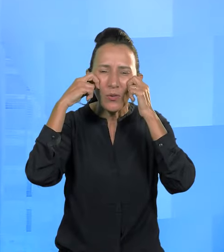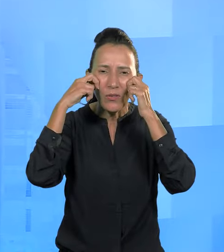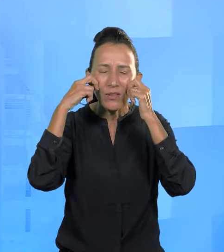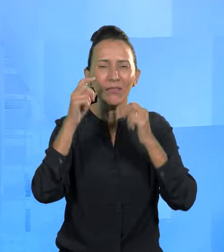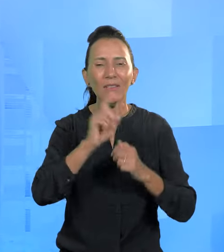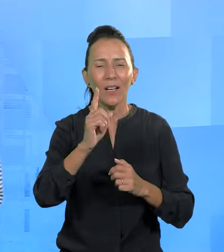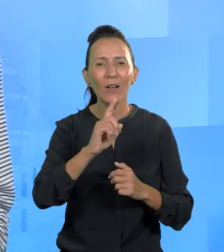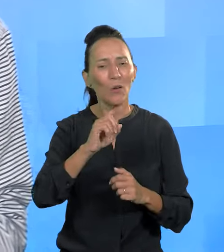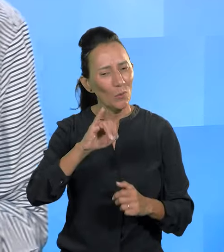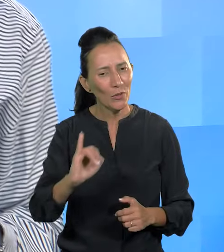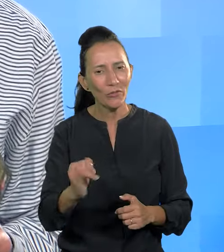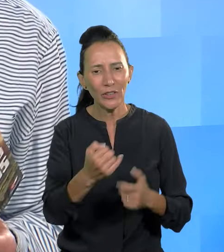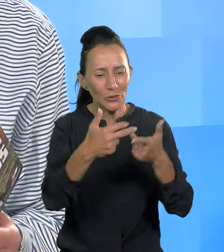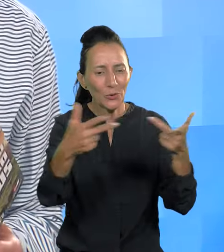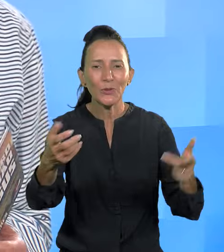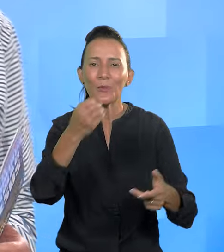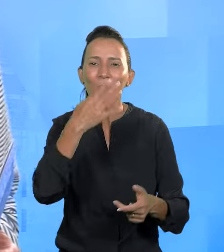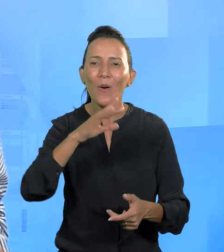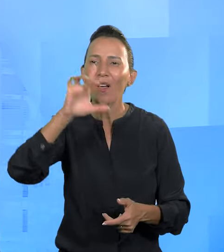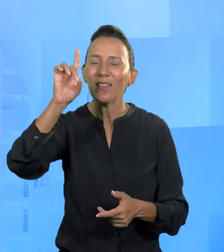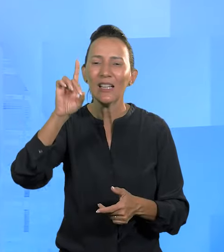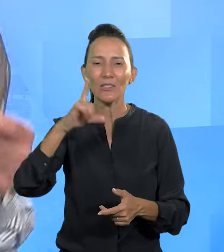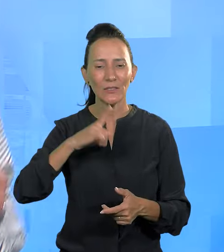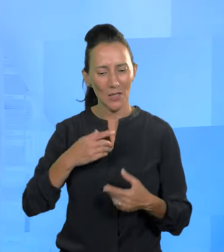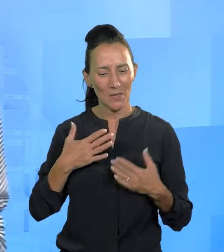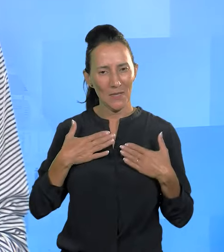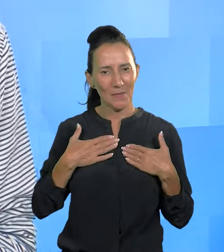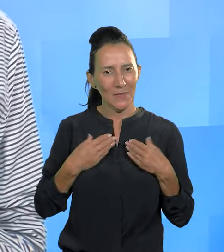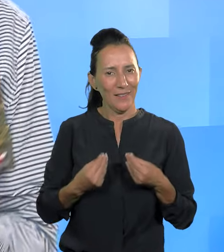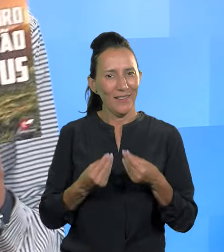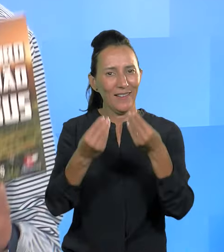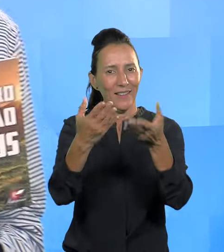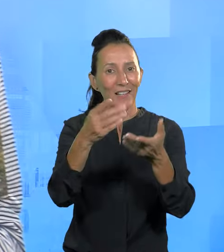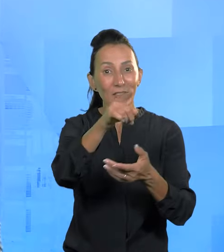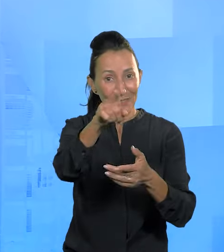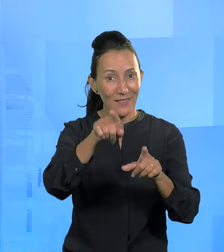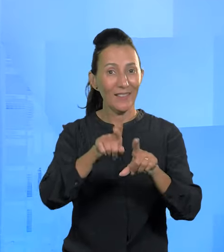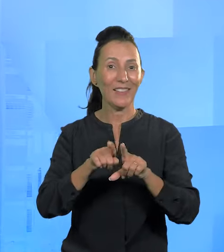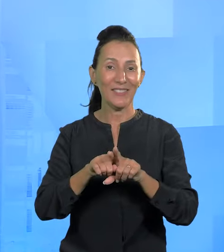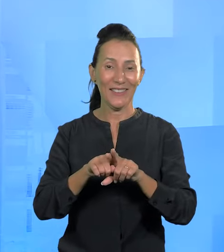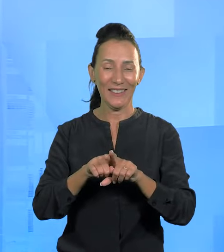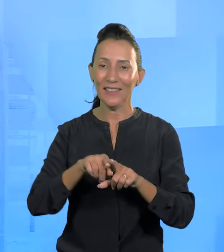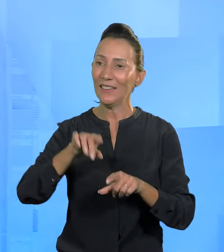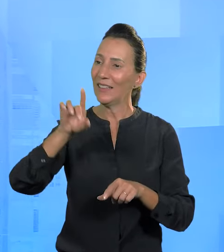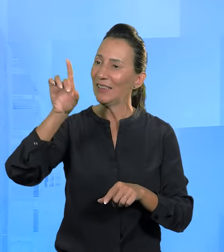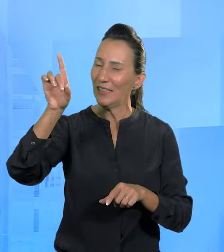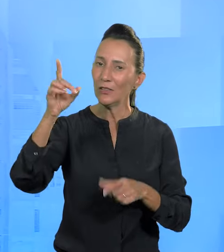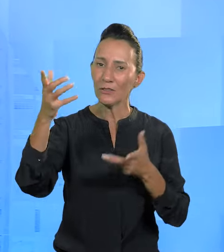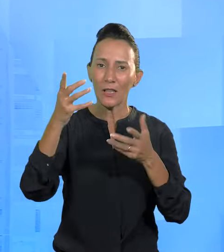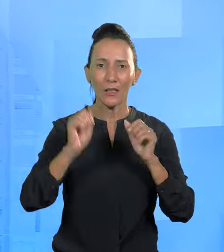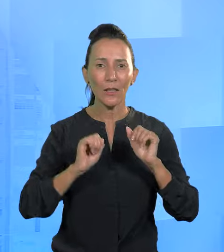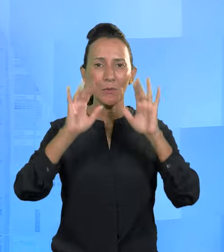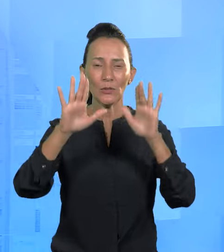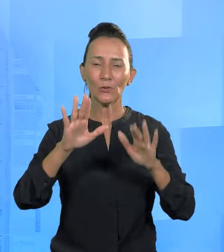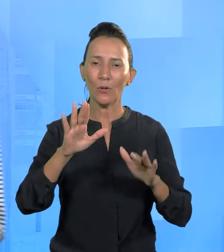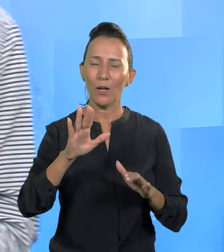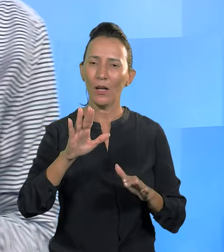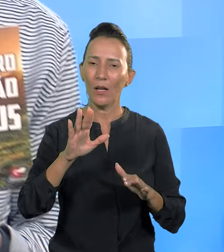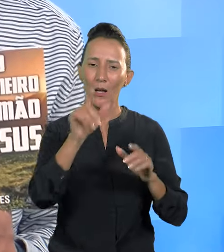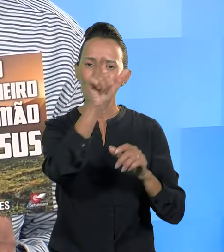do que Deus tem para mim e para você. Vergonha é Deus abençoar uma pessoa materialmente,